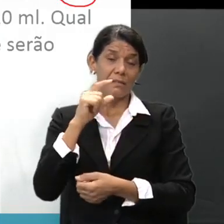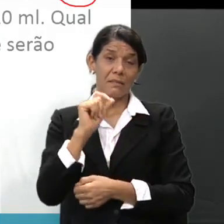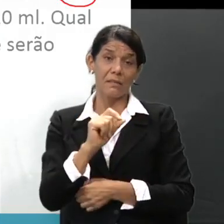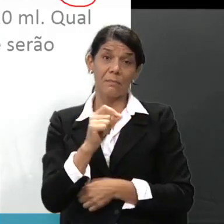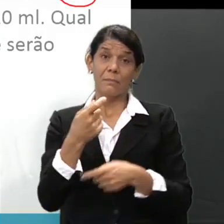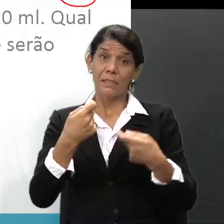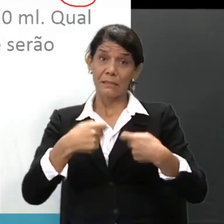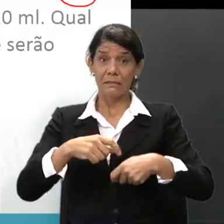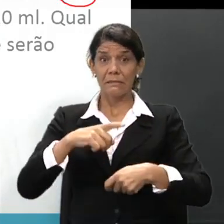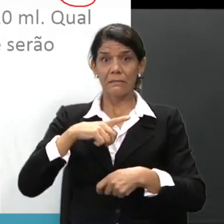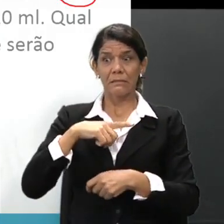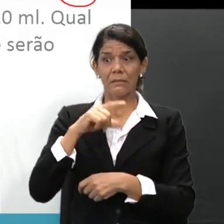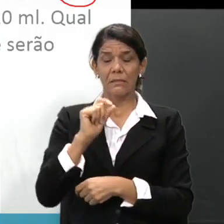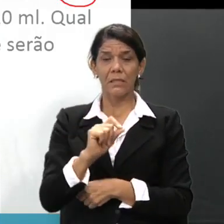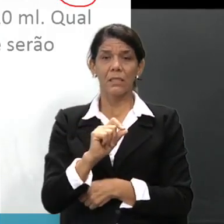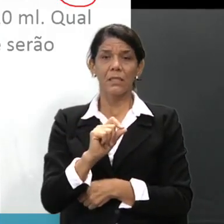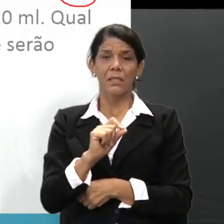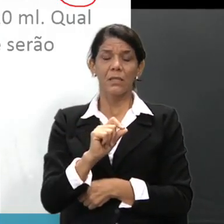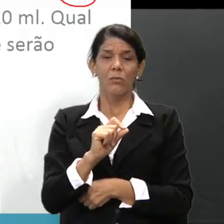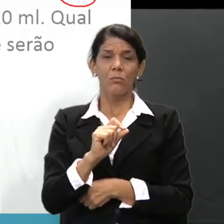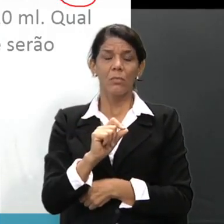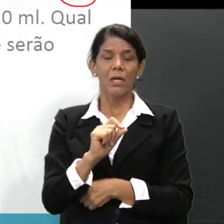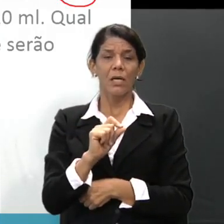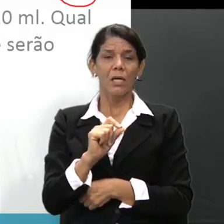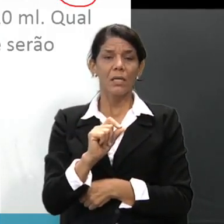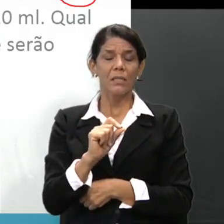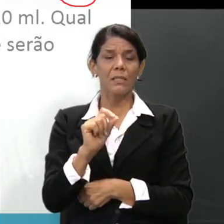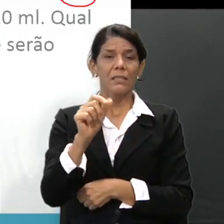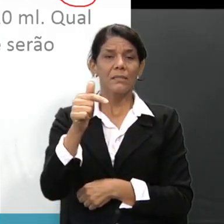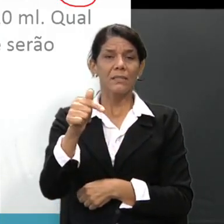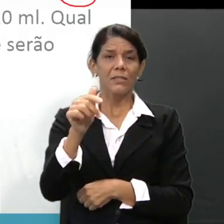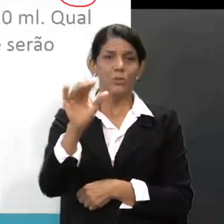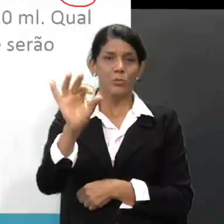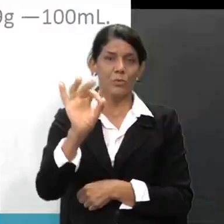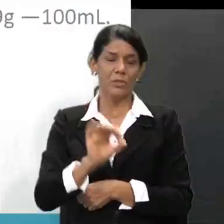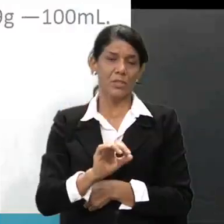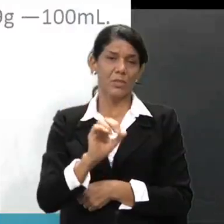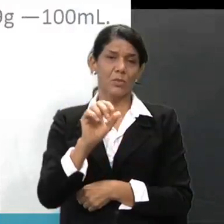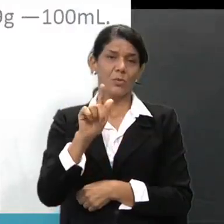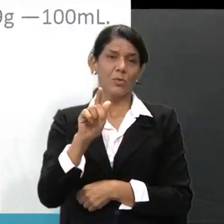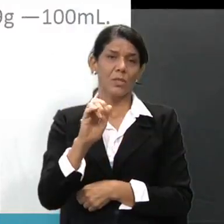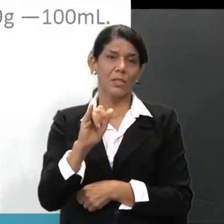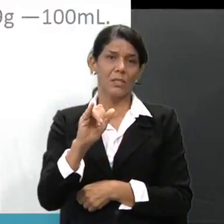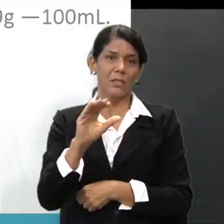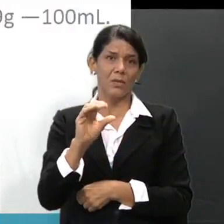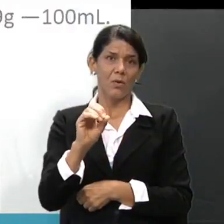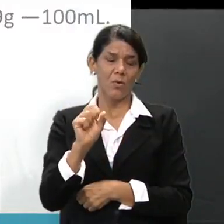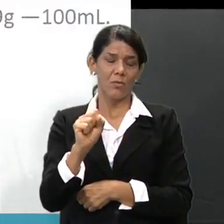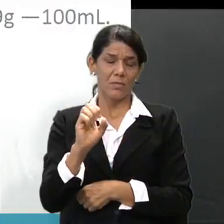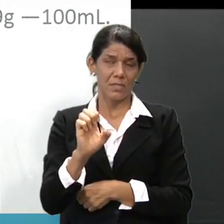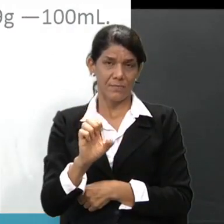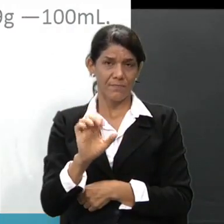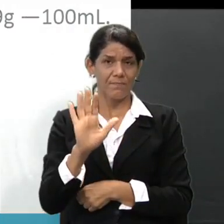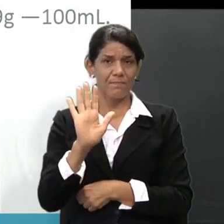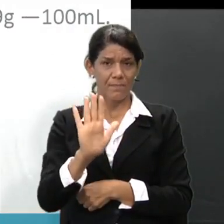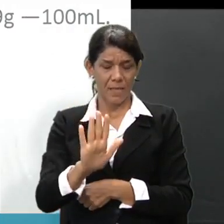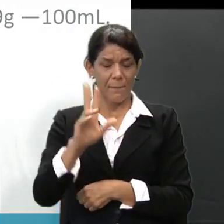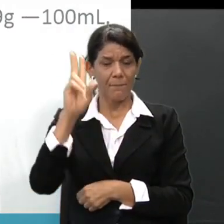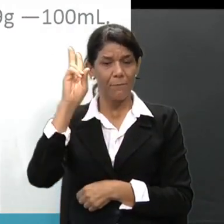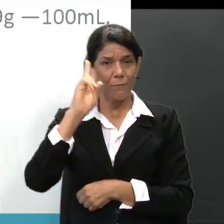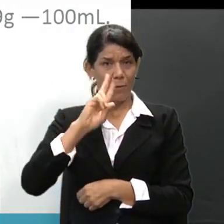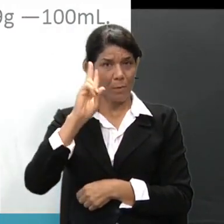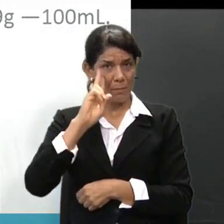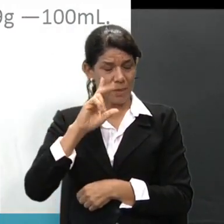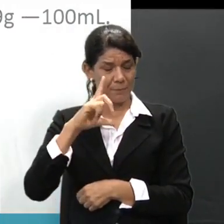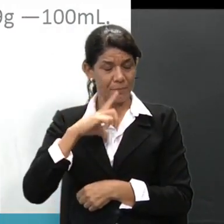deve ter uma apresentação de uma concentração de 7% de glicose? Portanto, vamos recordar.